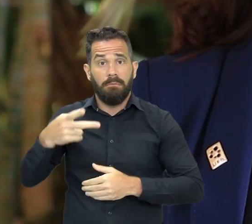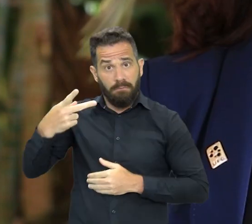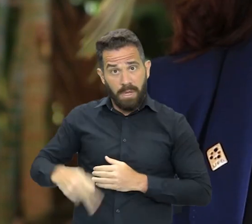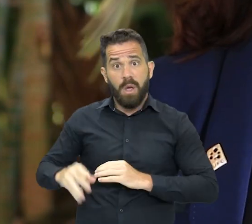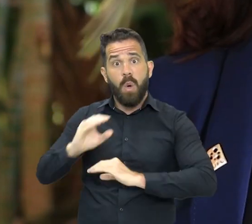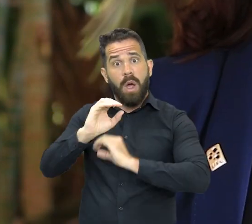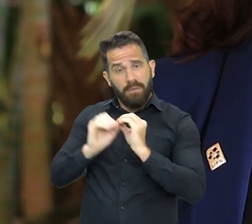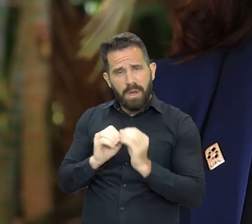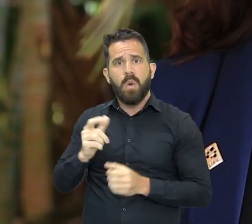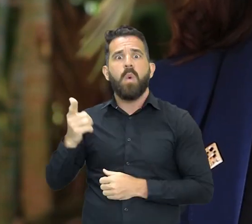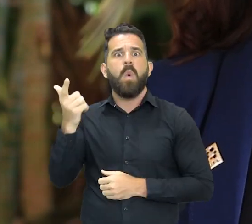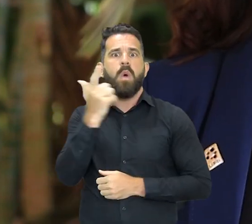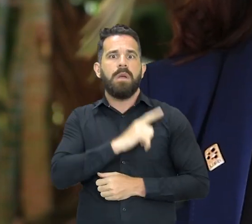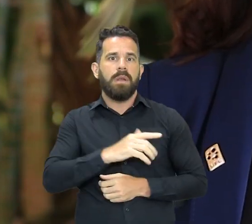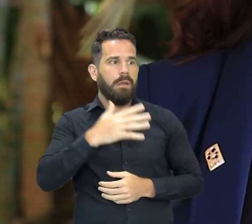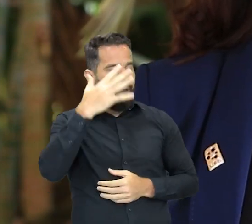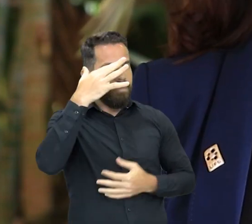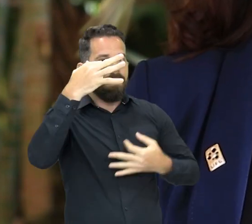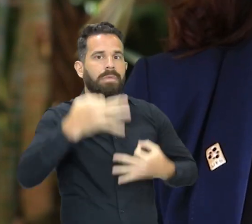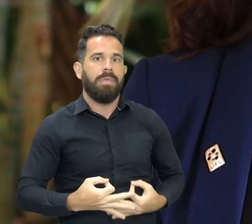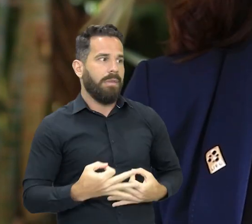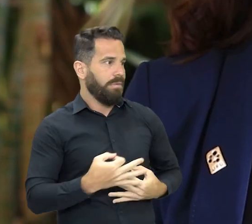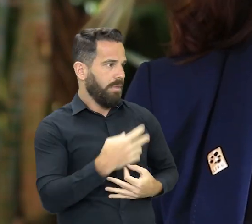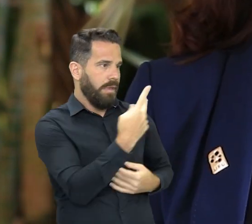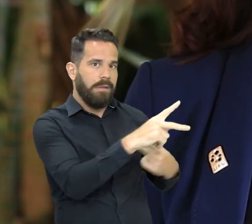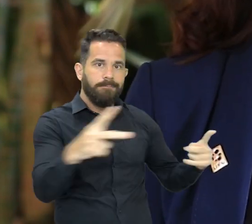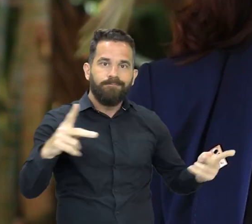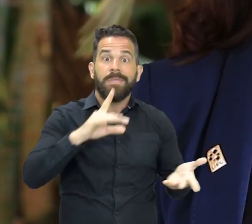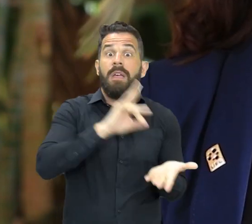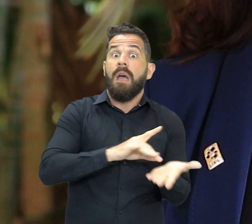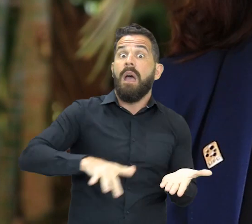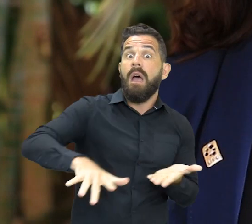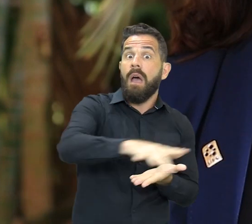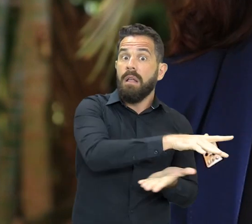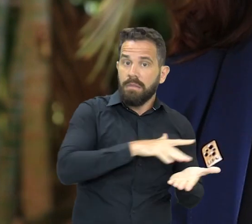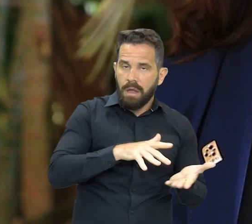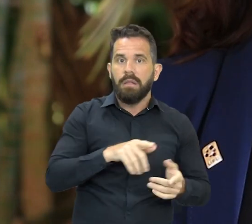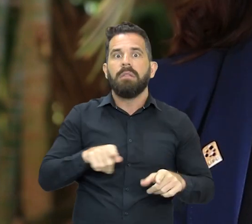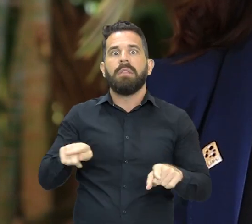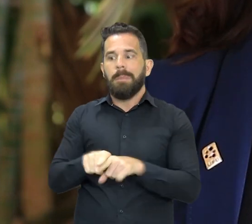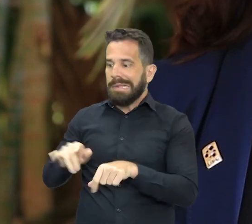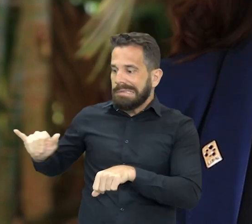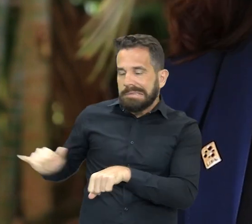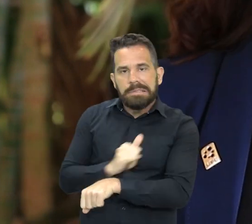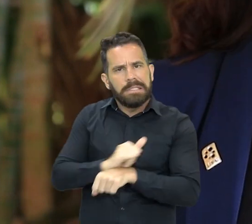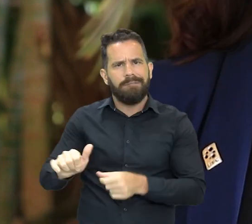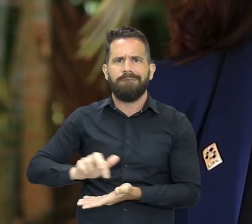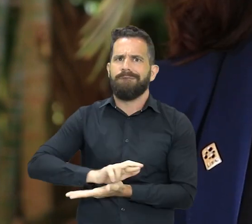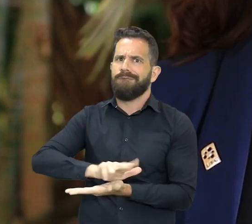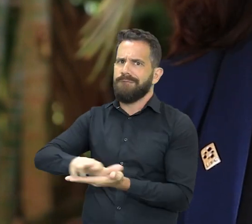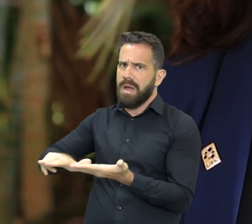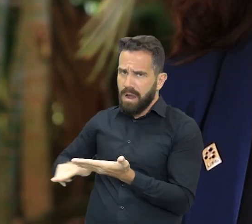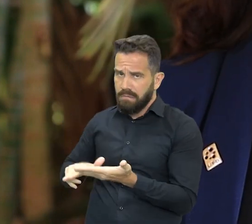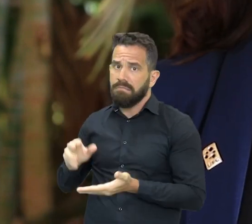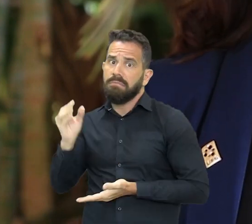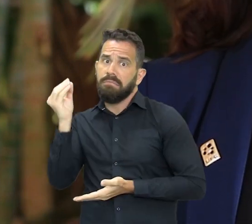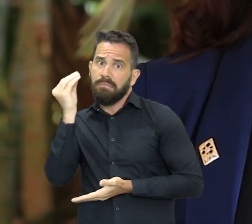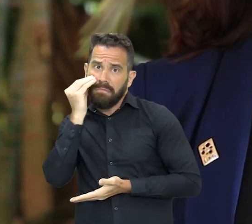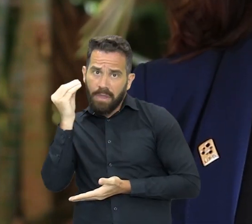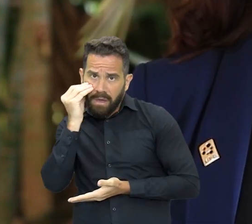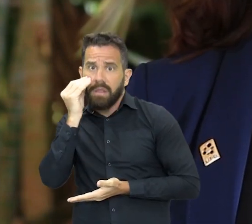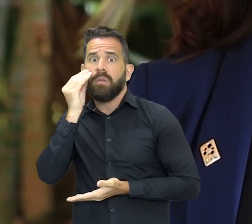como ela conseguiu entender essa realidade e ao mesmo tempo buscar meios, buscar